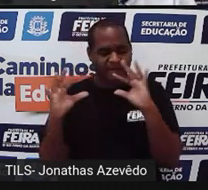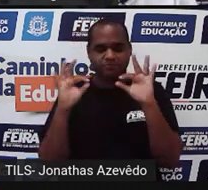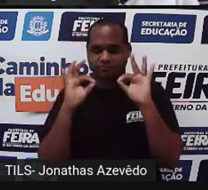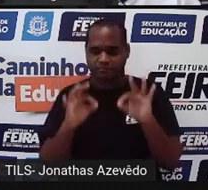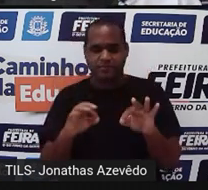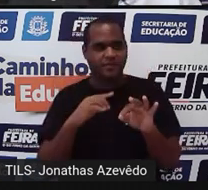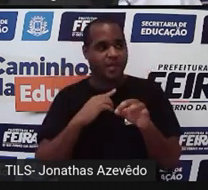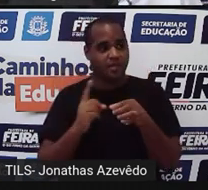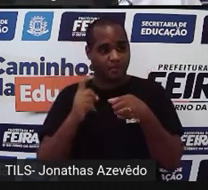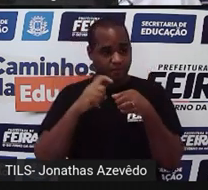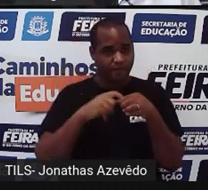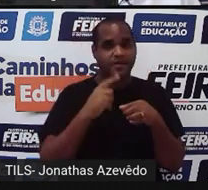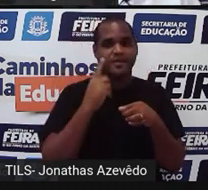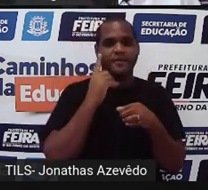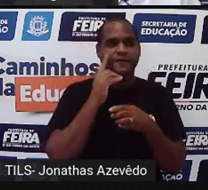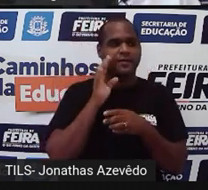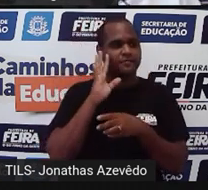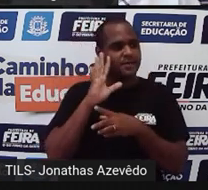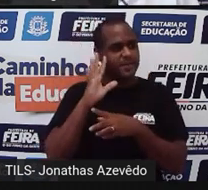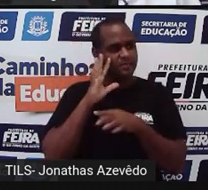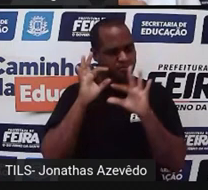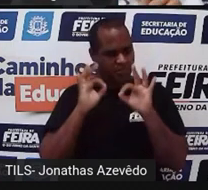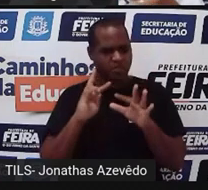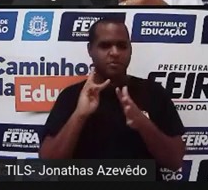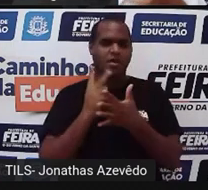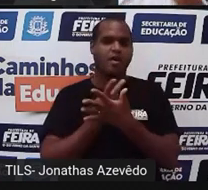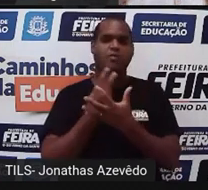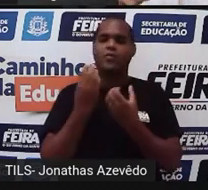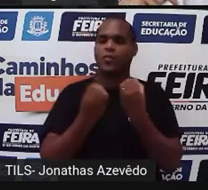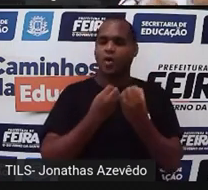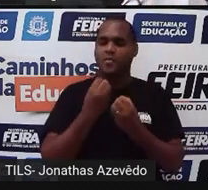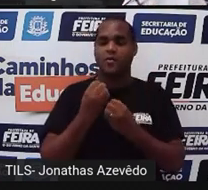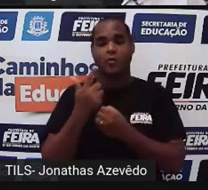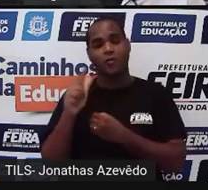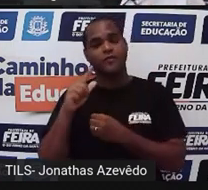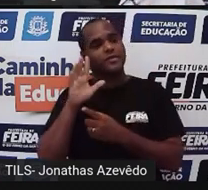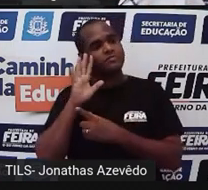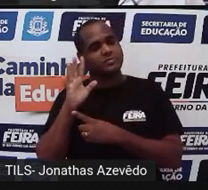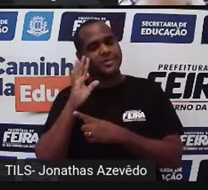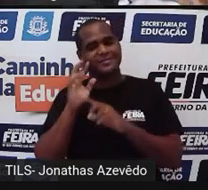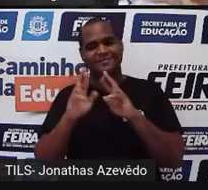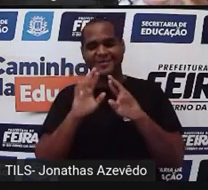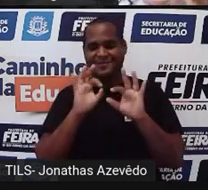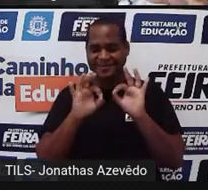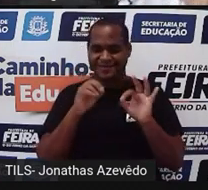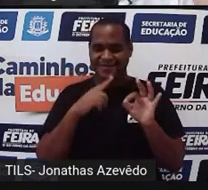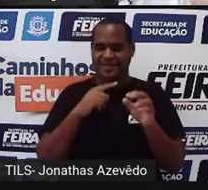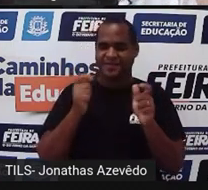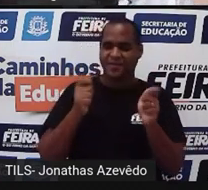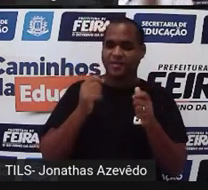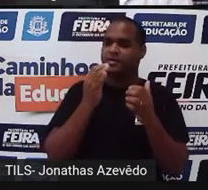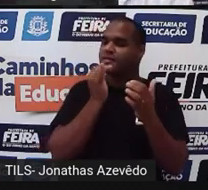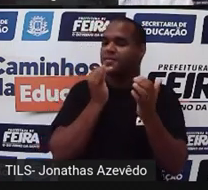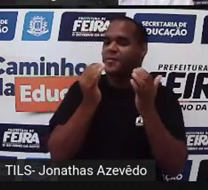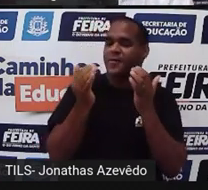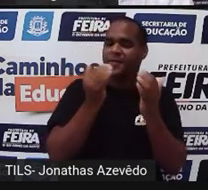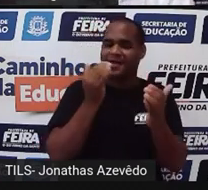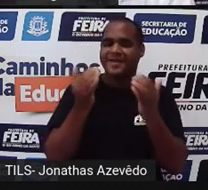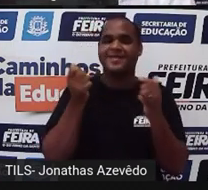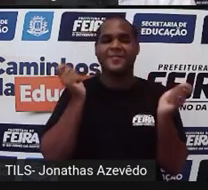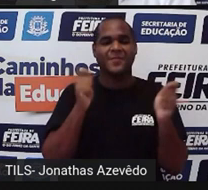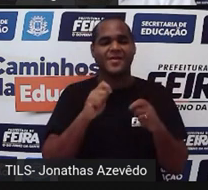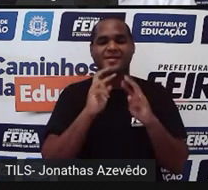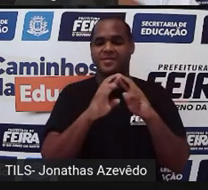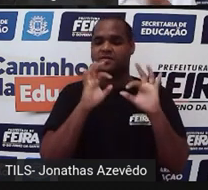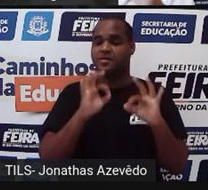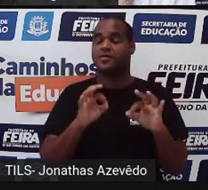né, volta, revê para ver se está certo, ou você pensa em outra forma de resolver. E compara para ver se você chegou no mesmo